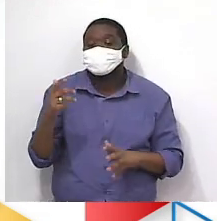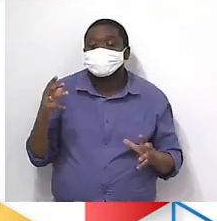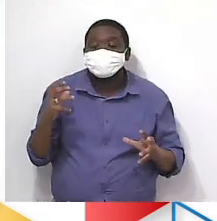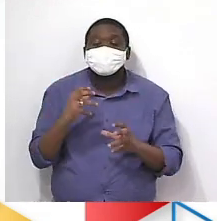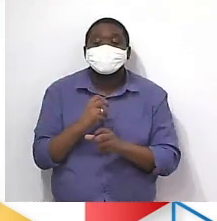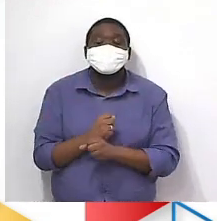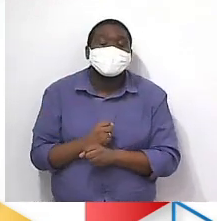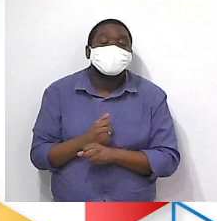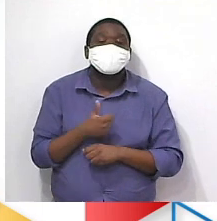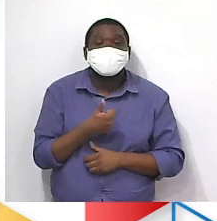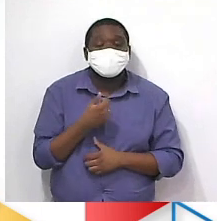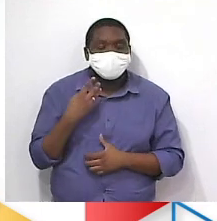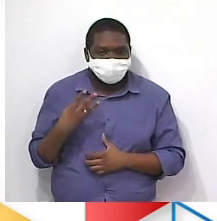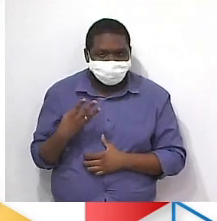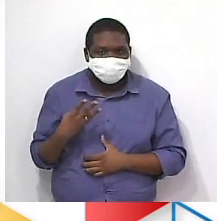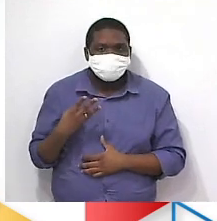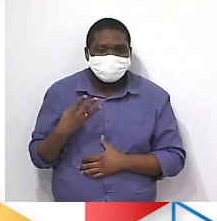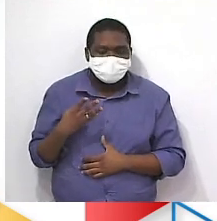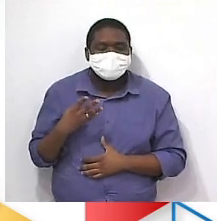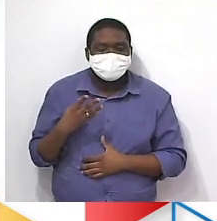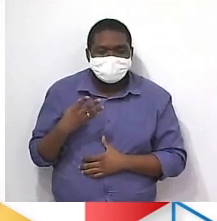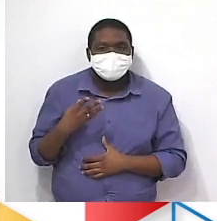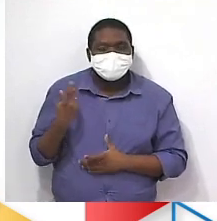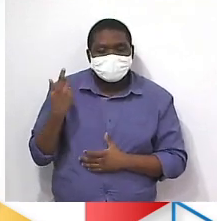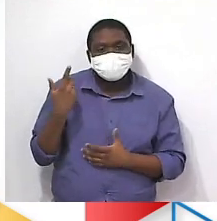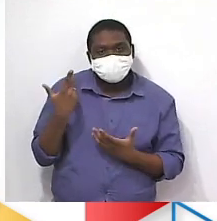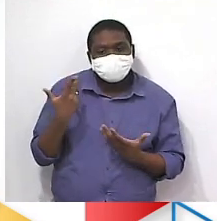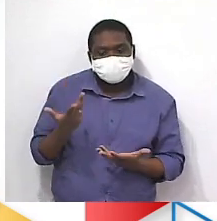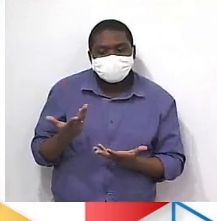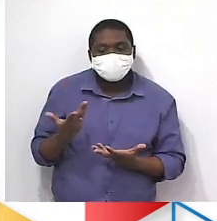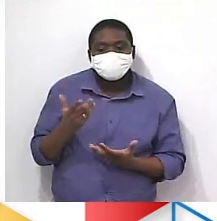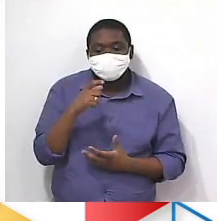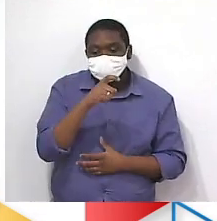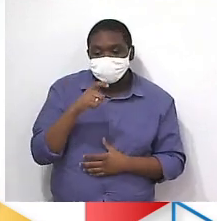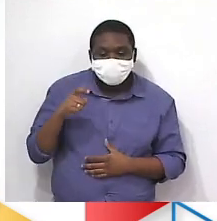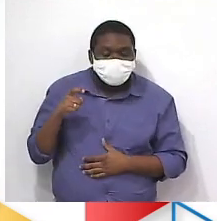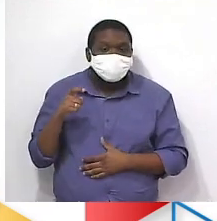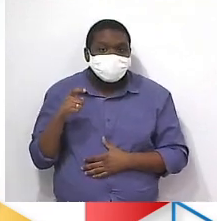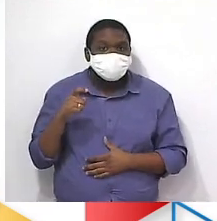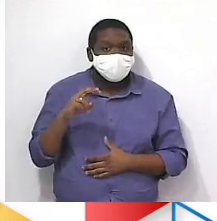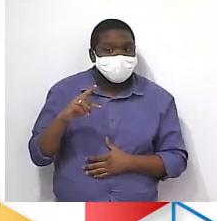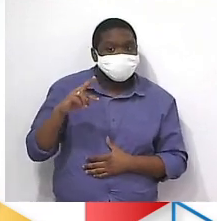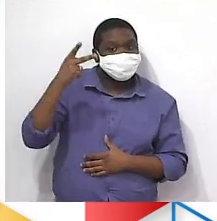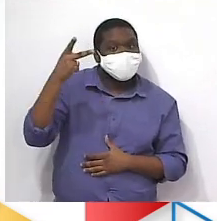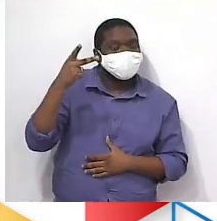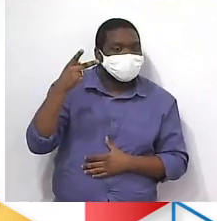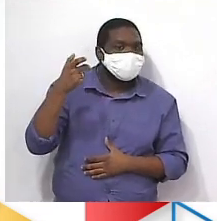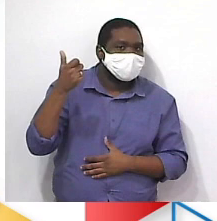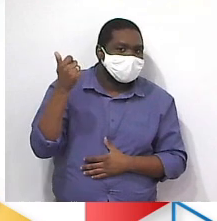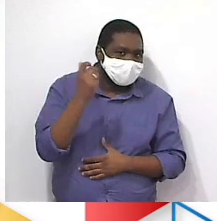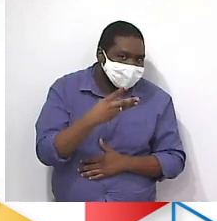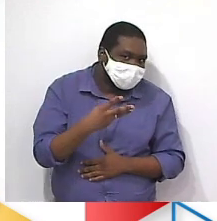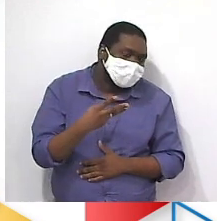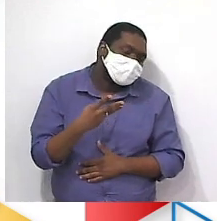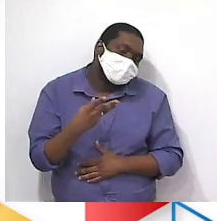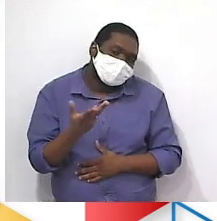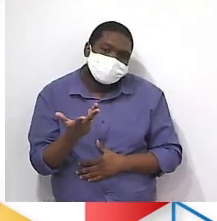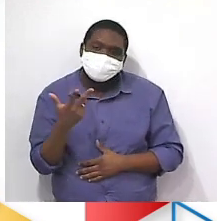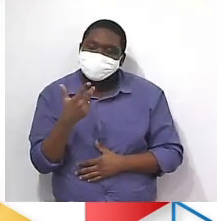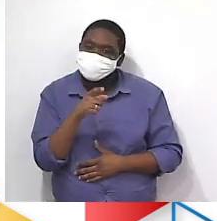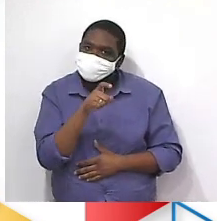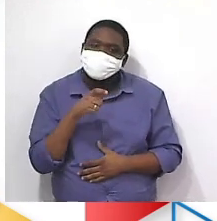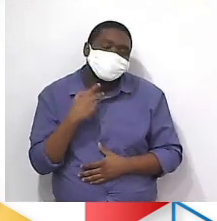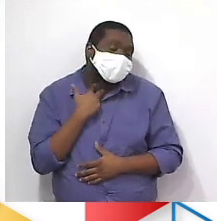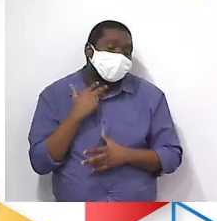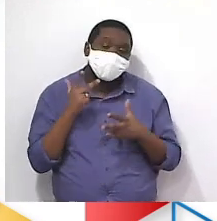dar 35? 14. Então, o x tem que ser maior que 14. Ah, professor, x não pode ser igual a